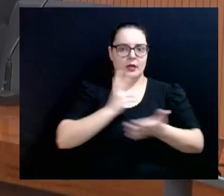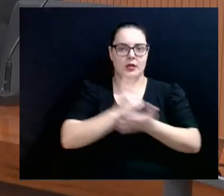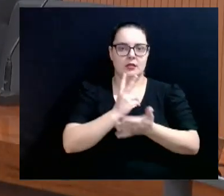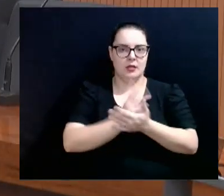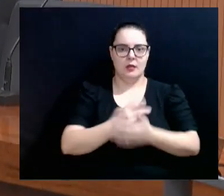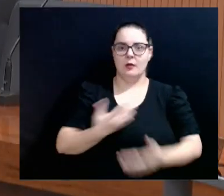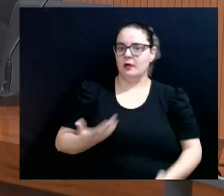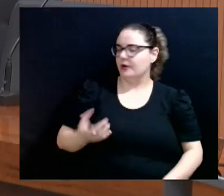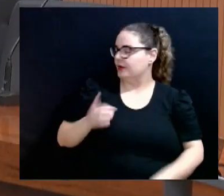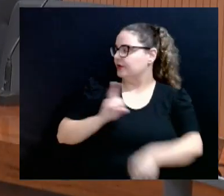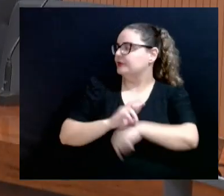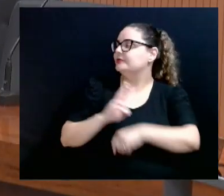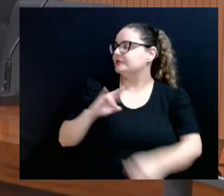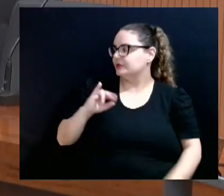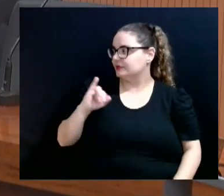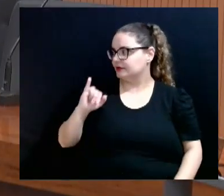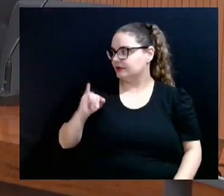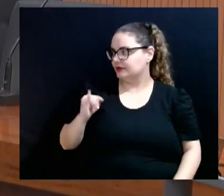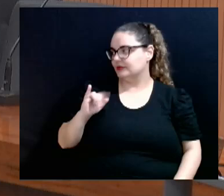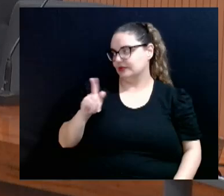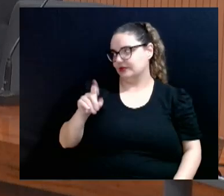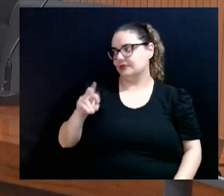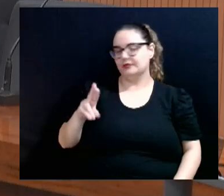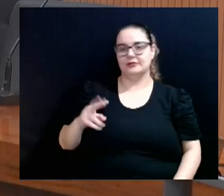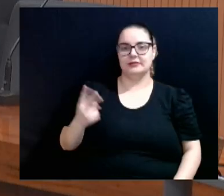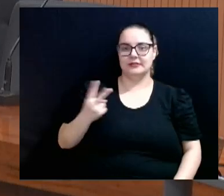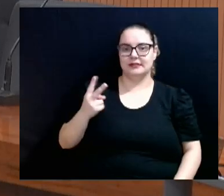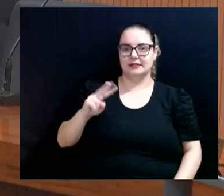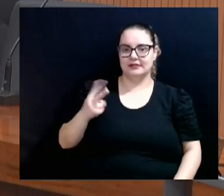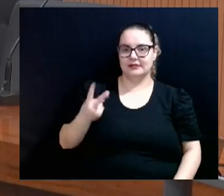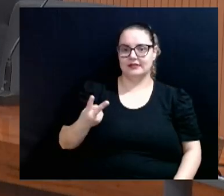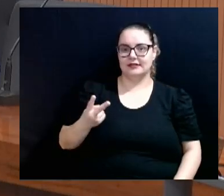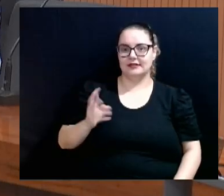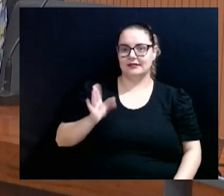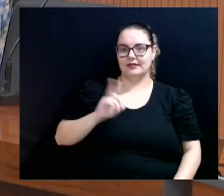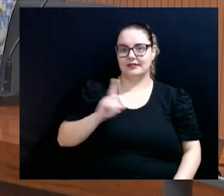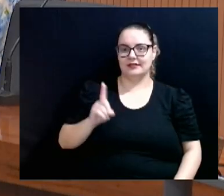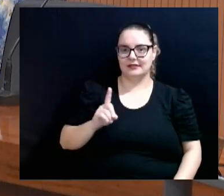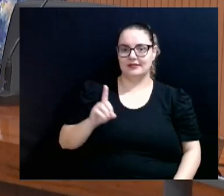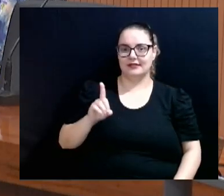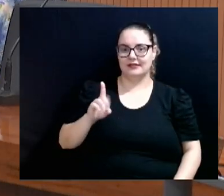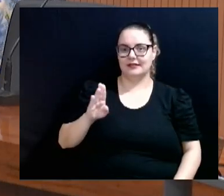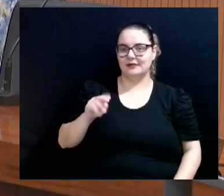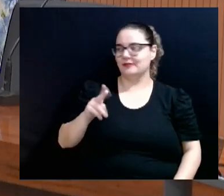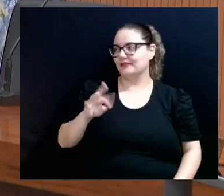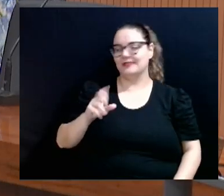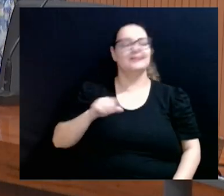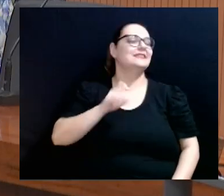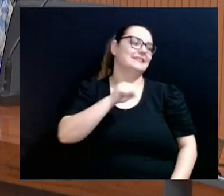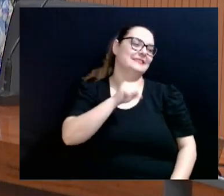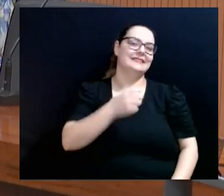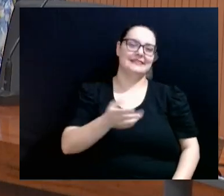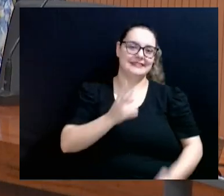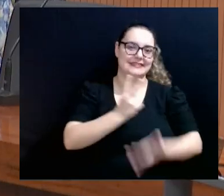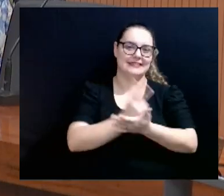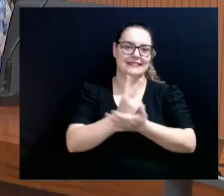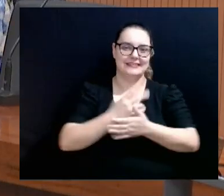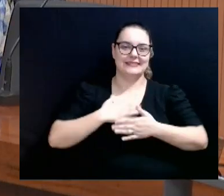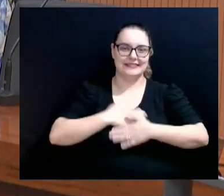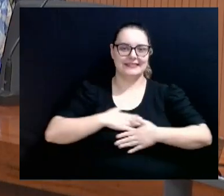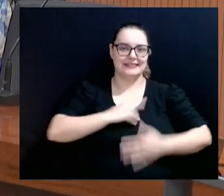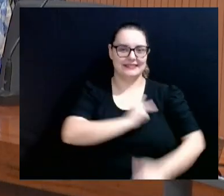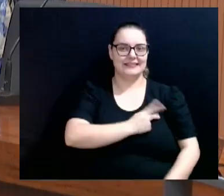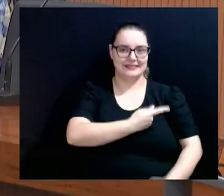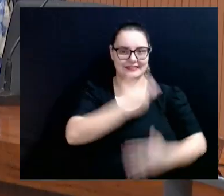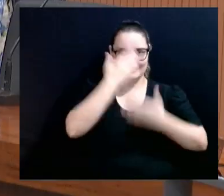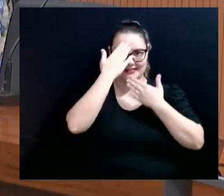já... Agora, a segunda vez, né, já não está debutando. Pois é. Já. Sempre um prazer, Paulo. Muito obrigado. Eu que